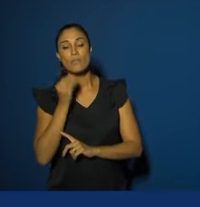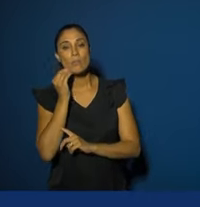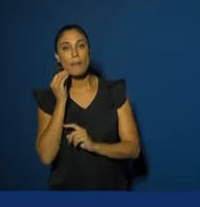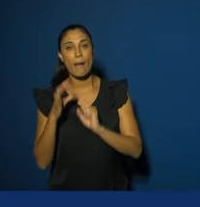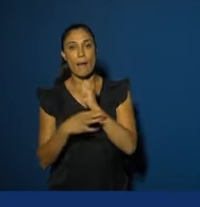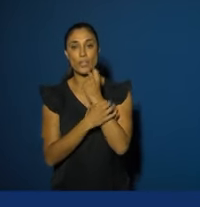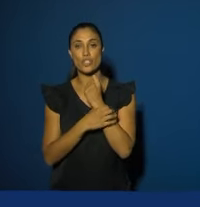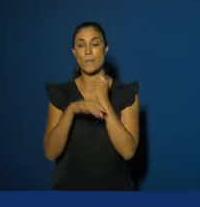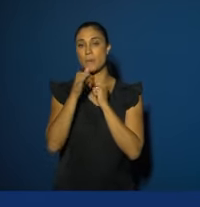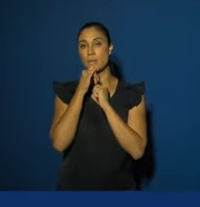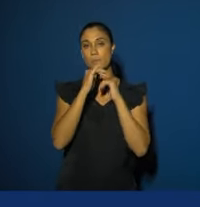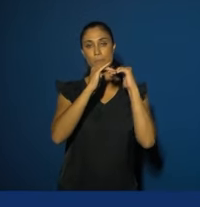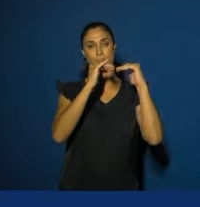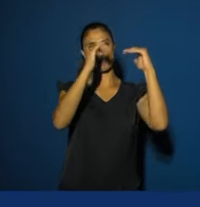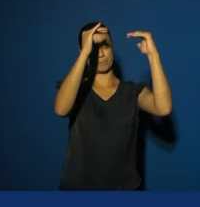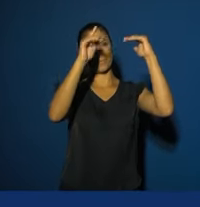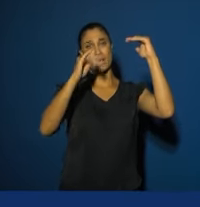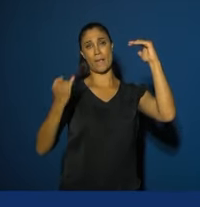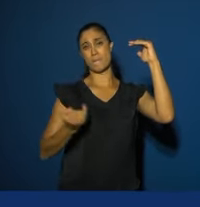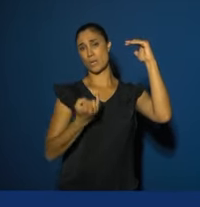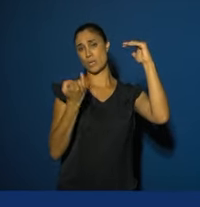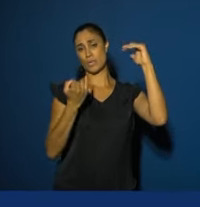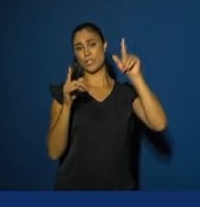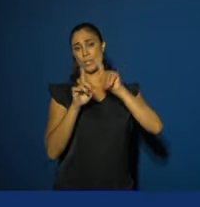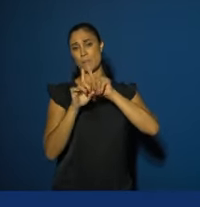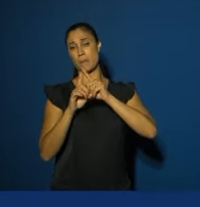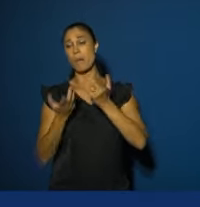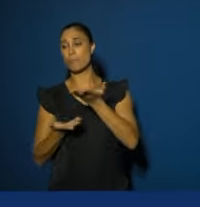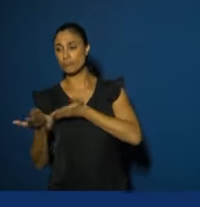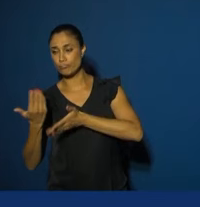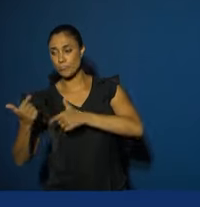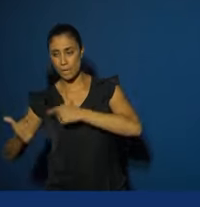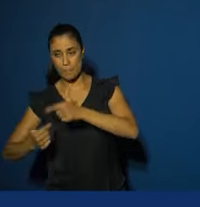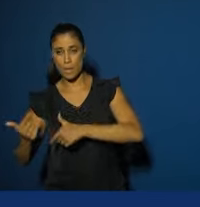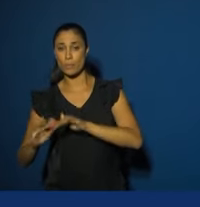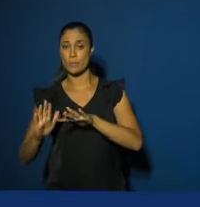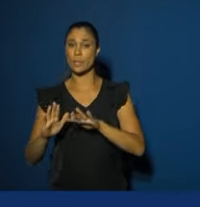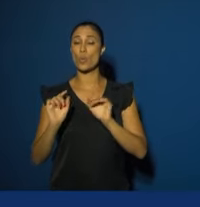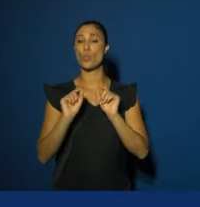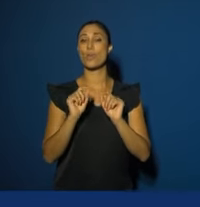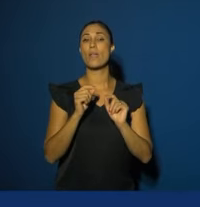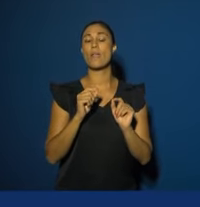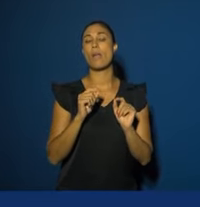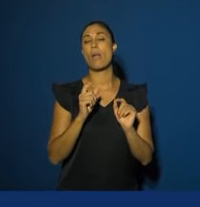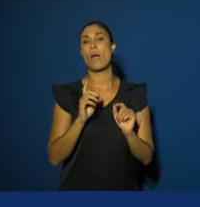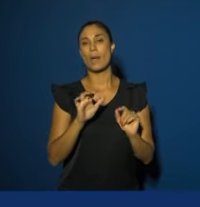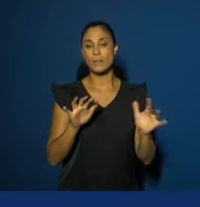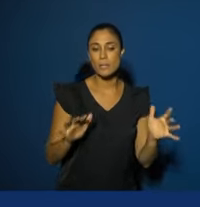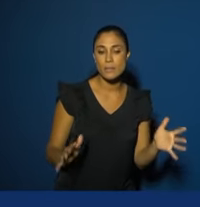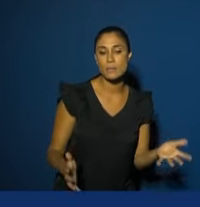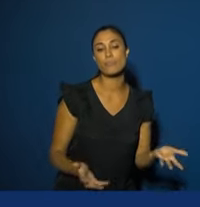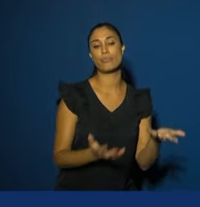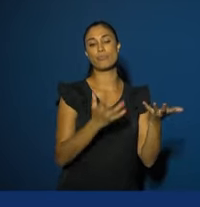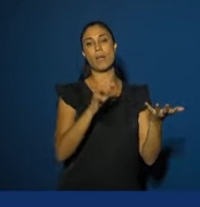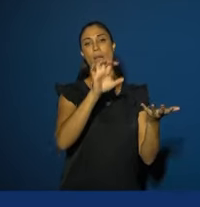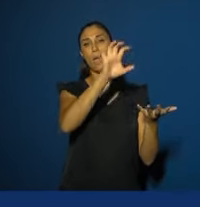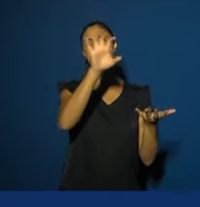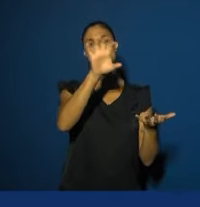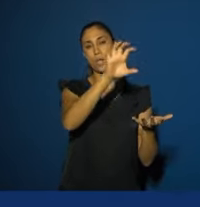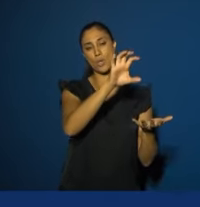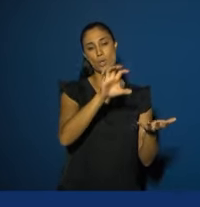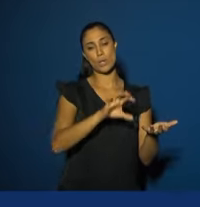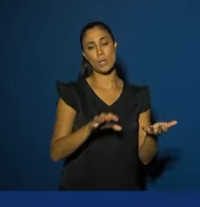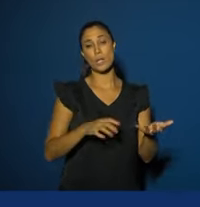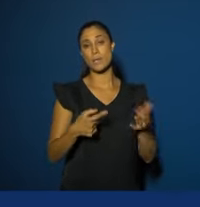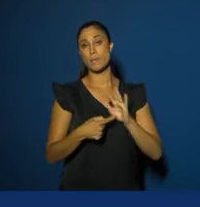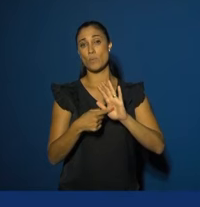garantir escala que é um componente importante paraa prestação de serviço e caminhou no sentido de ter esses incentivos a regionalização que se